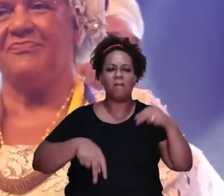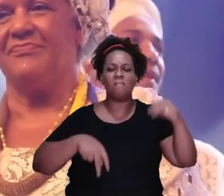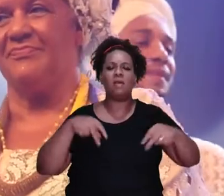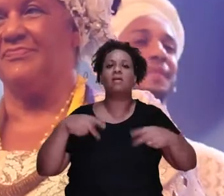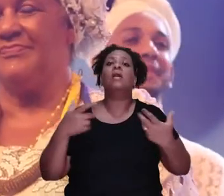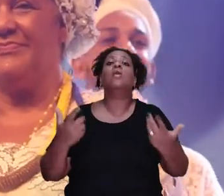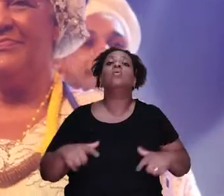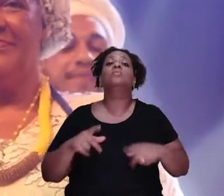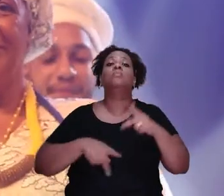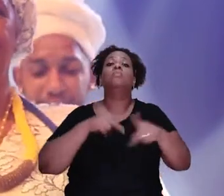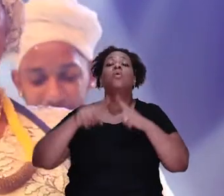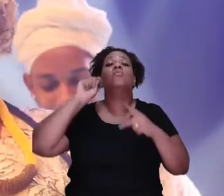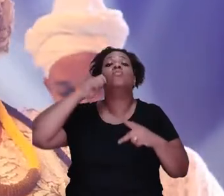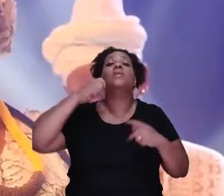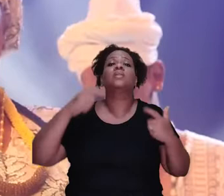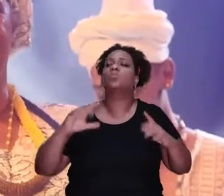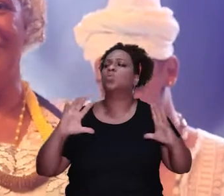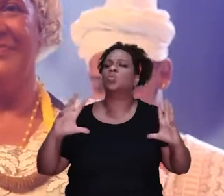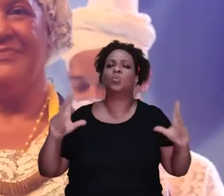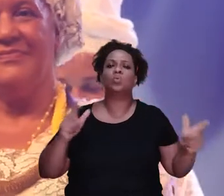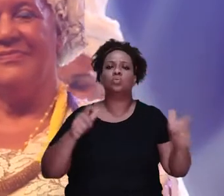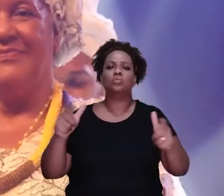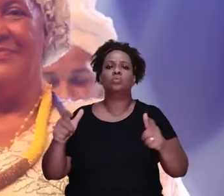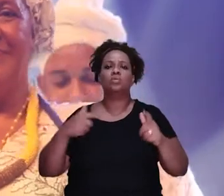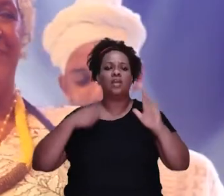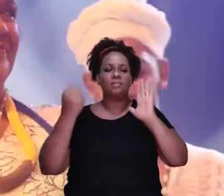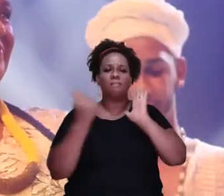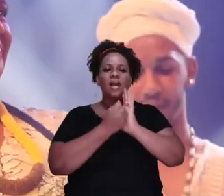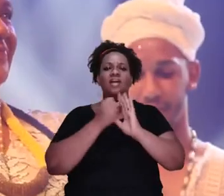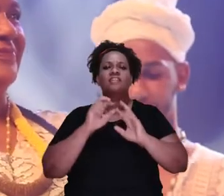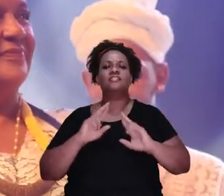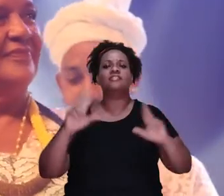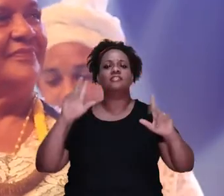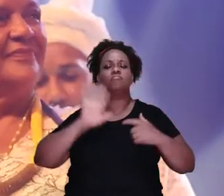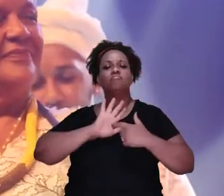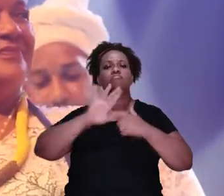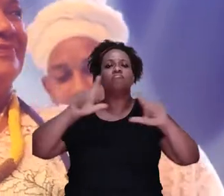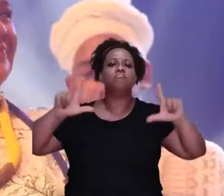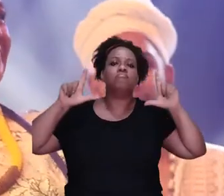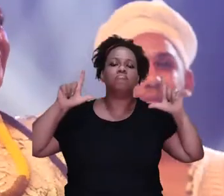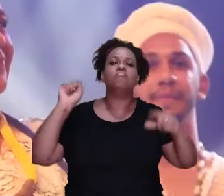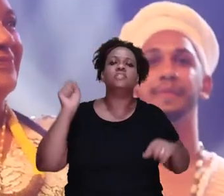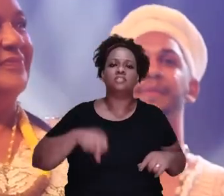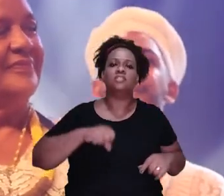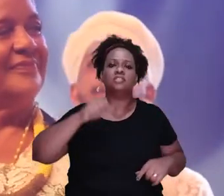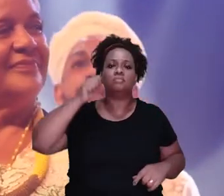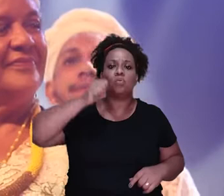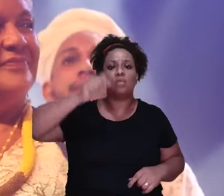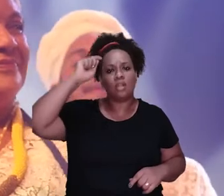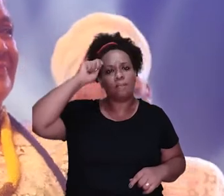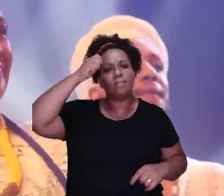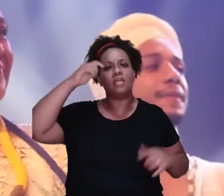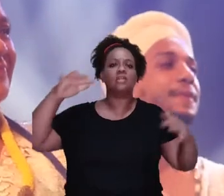espaços como esses que aonde o povo preto que está em todos os lugares mas a gente quer estar em lugares de destaque sim tá na hora do Povo preto